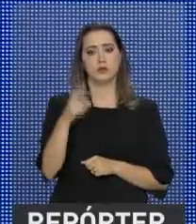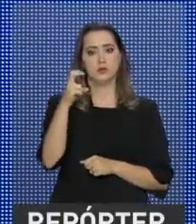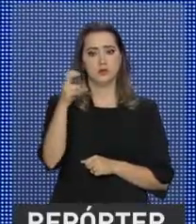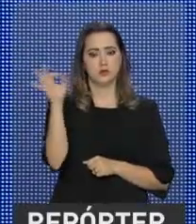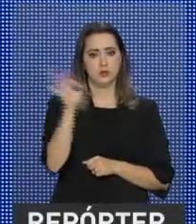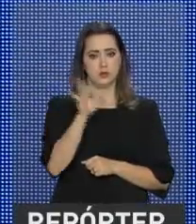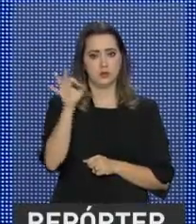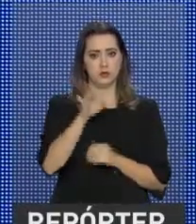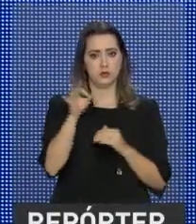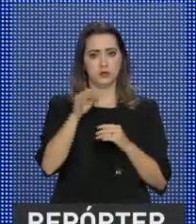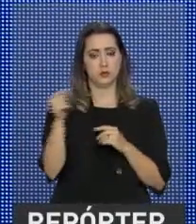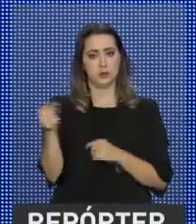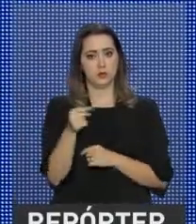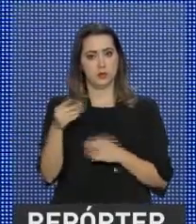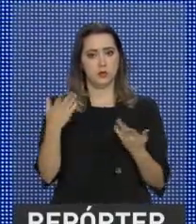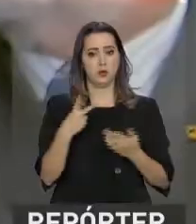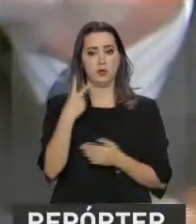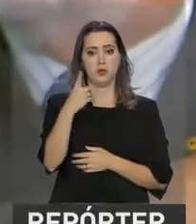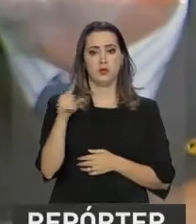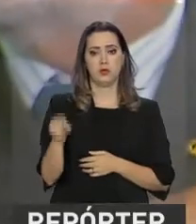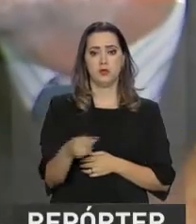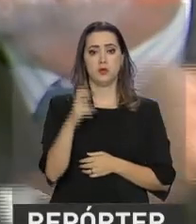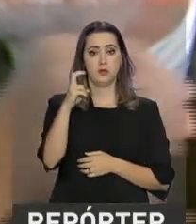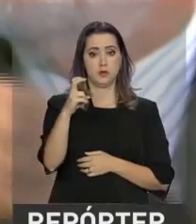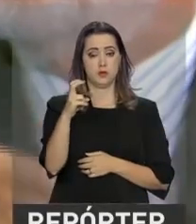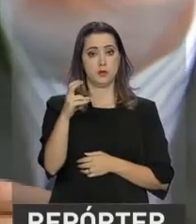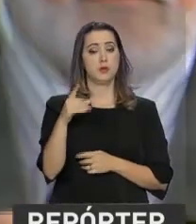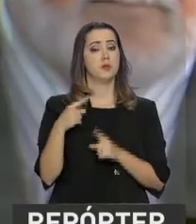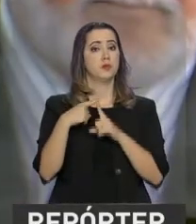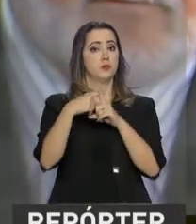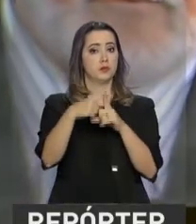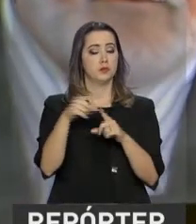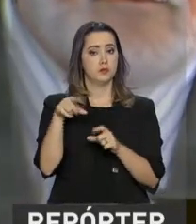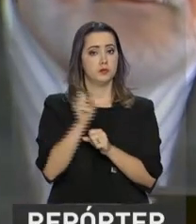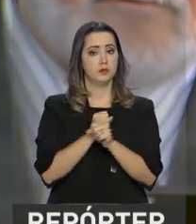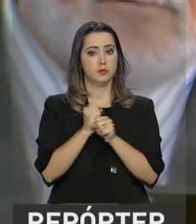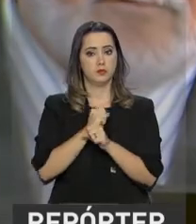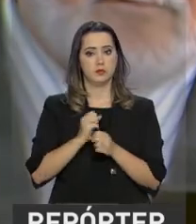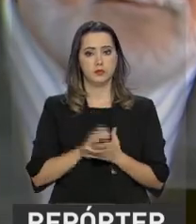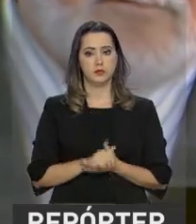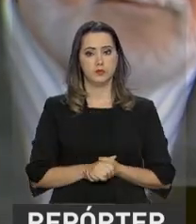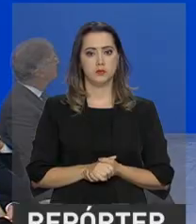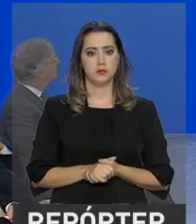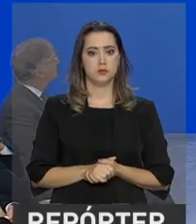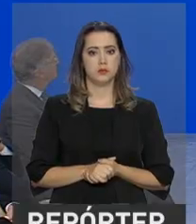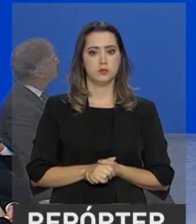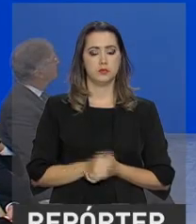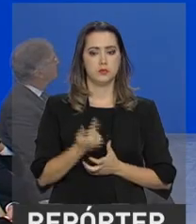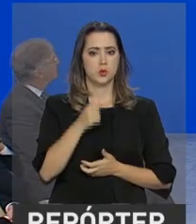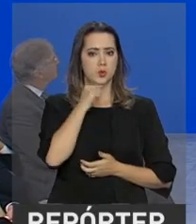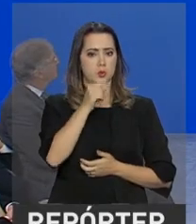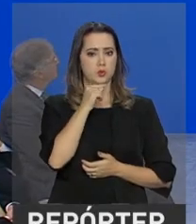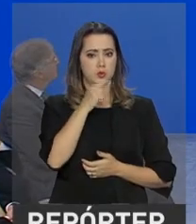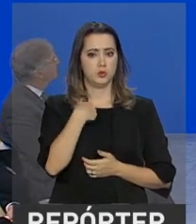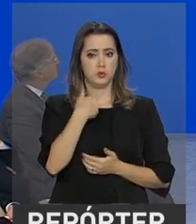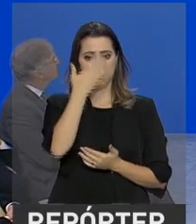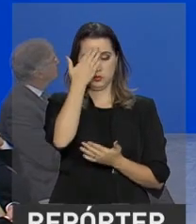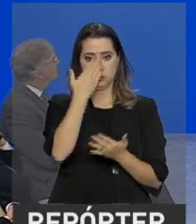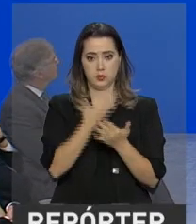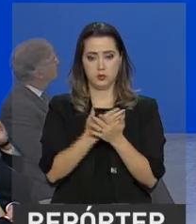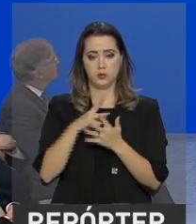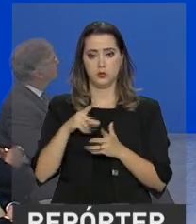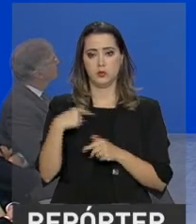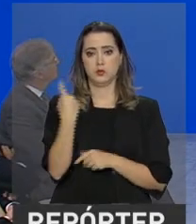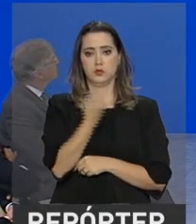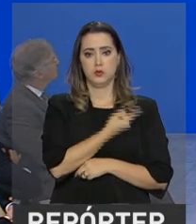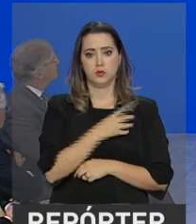negativo para 2,5% positivo neste ano. Sem dúvida, eu creio que